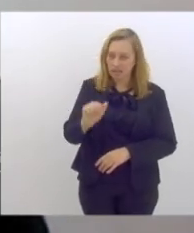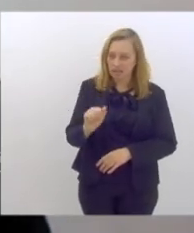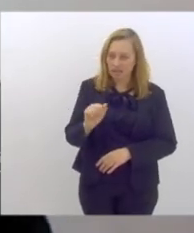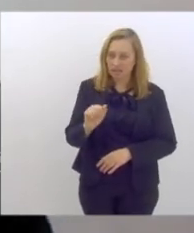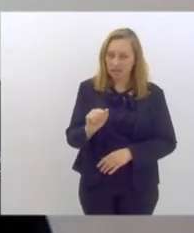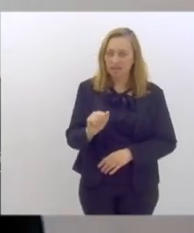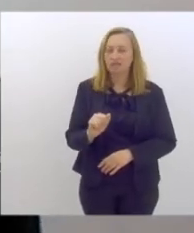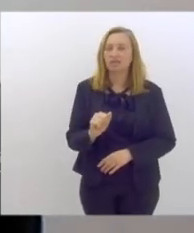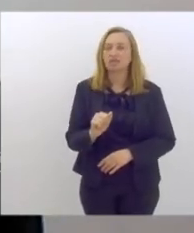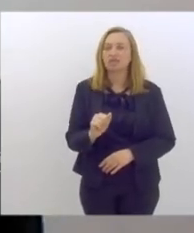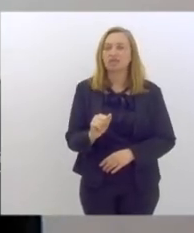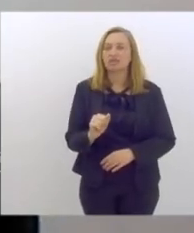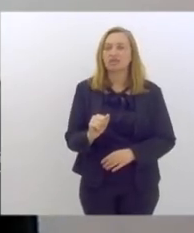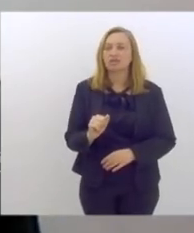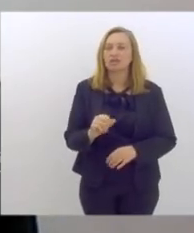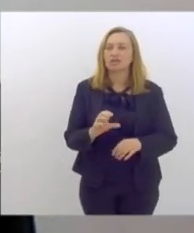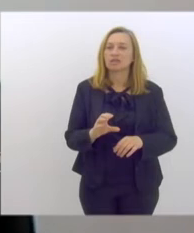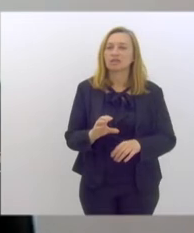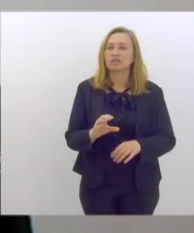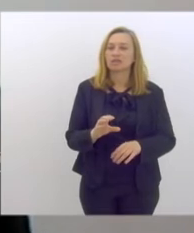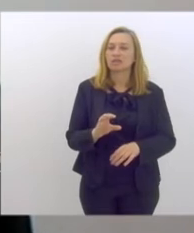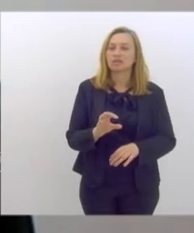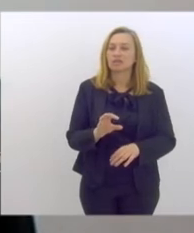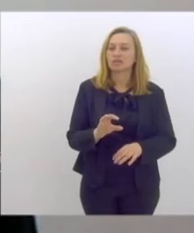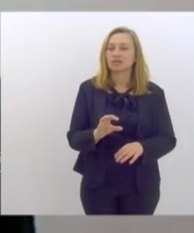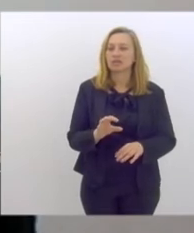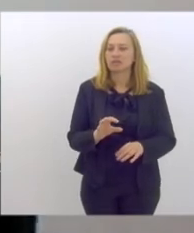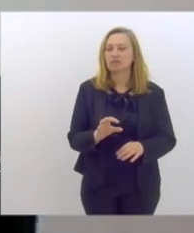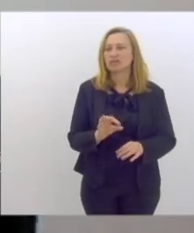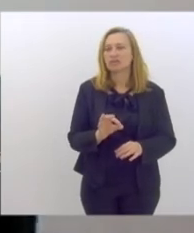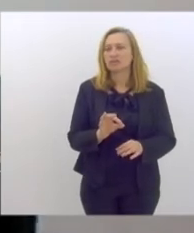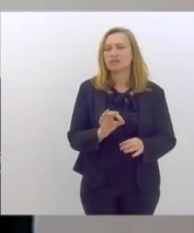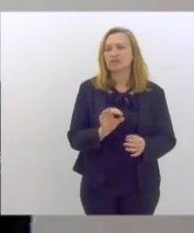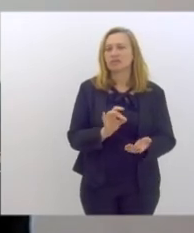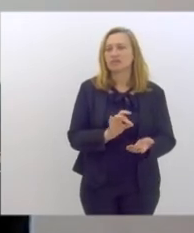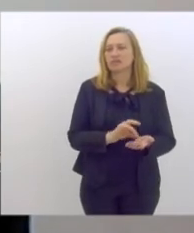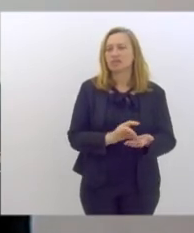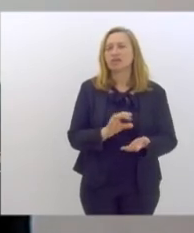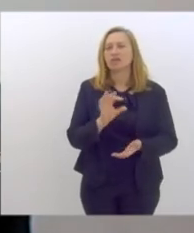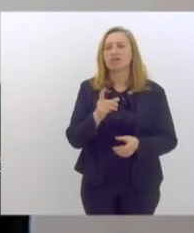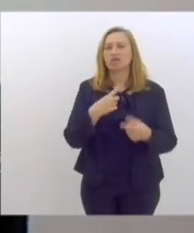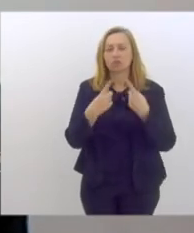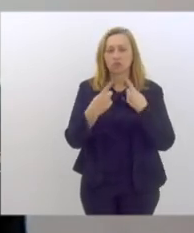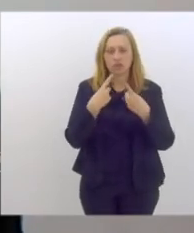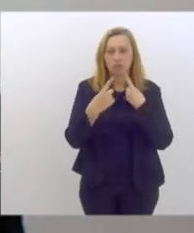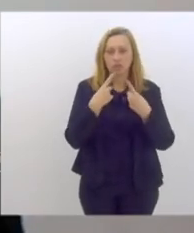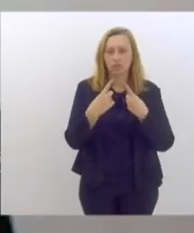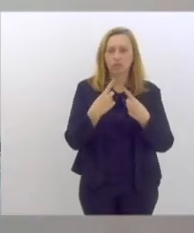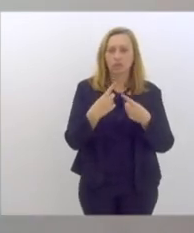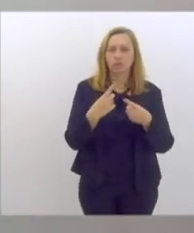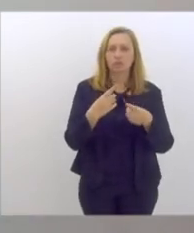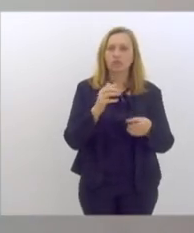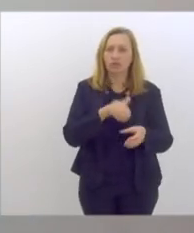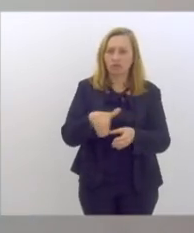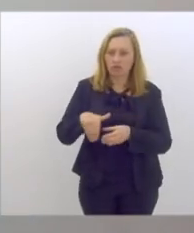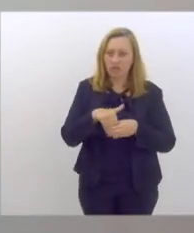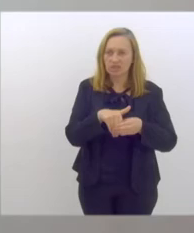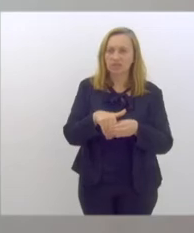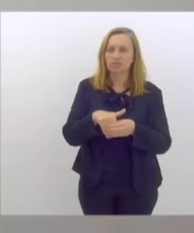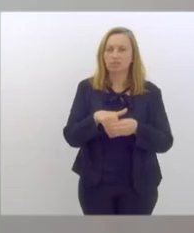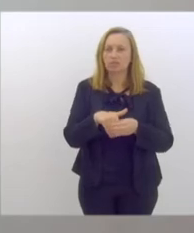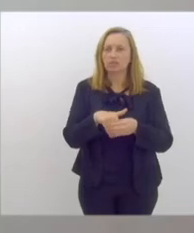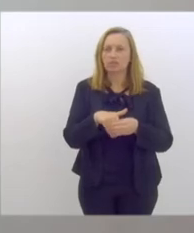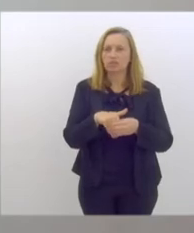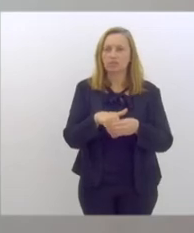o parecer pela legalidade e em discussão e em votação